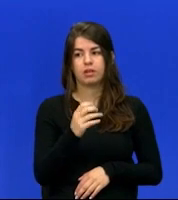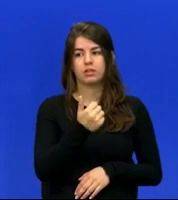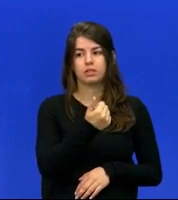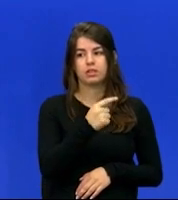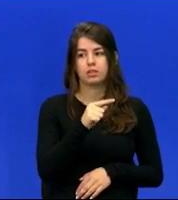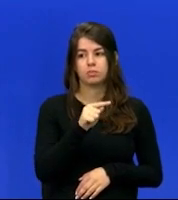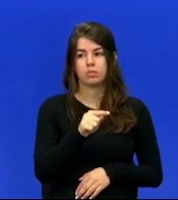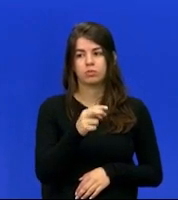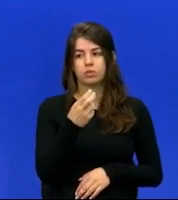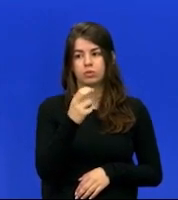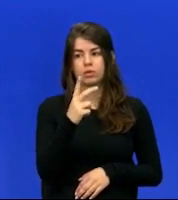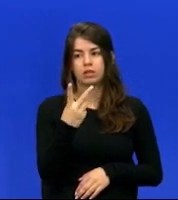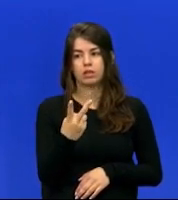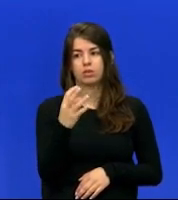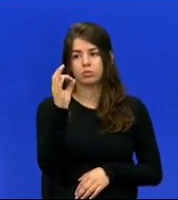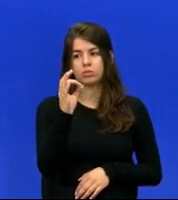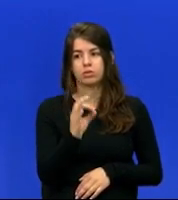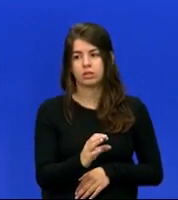5,48%. Alternativa B,